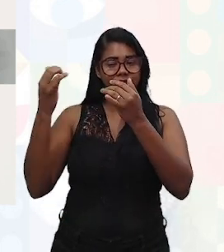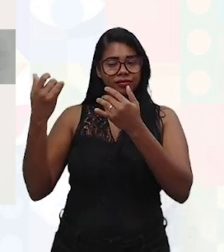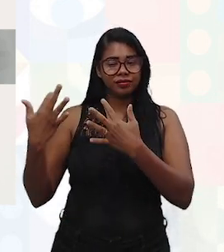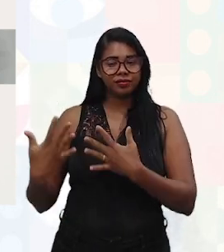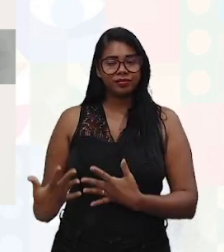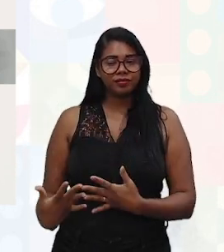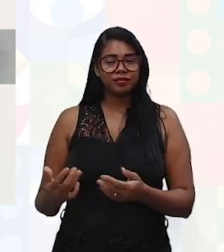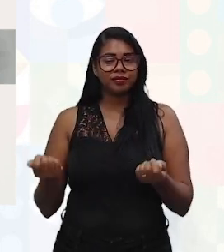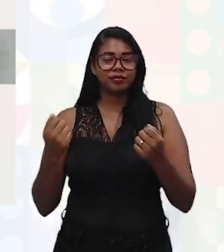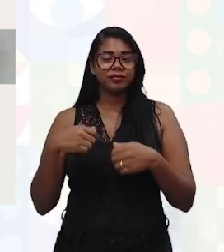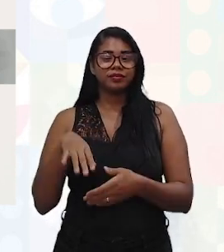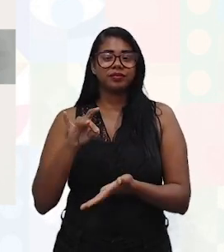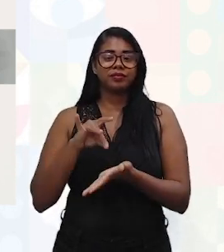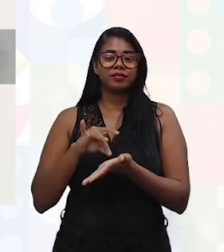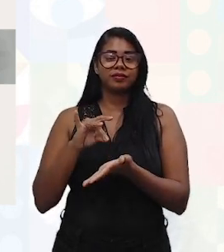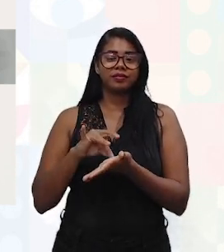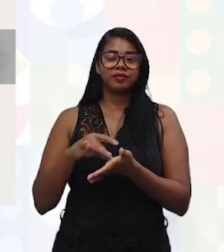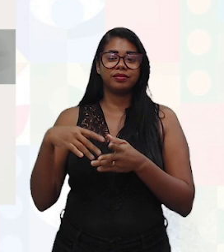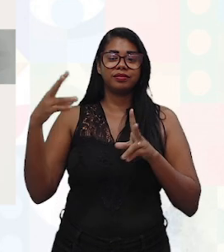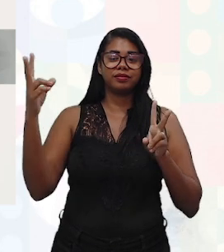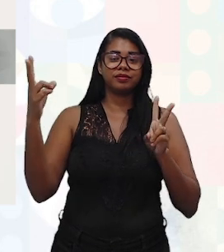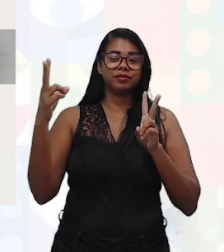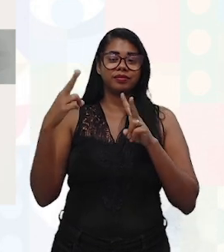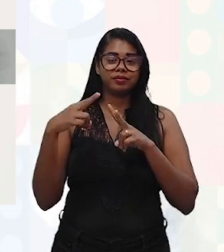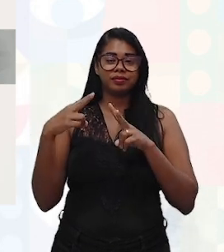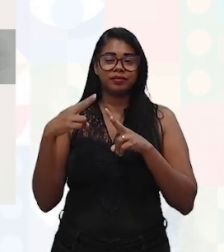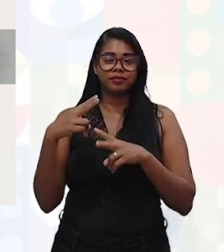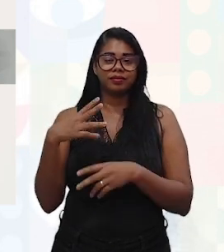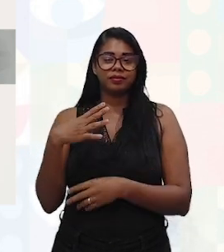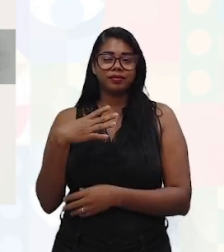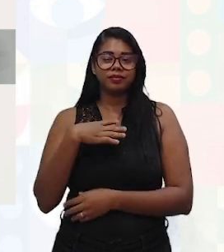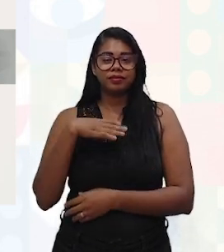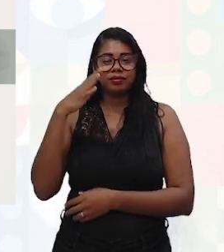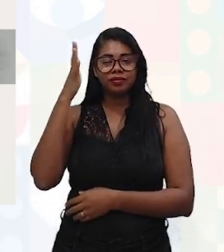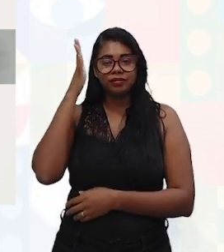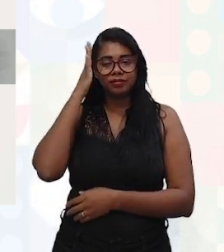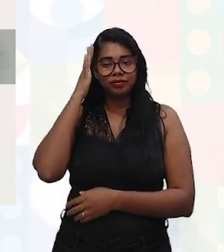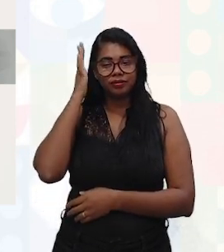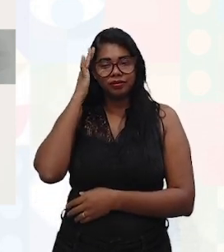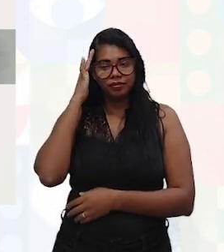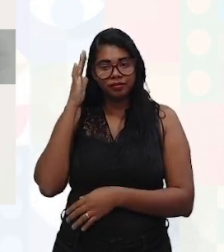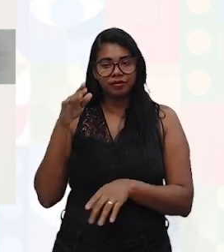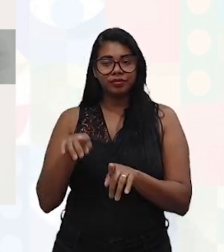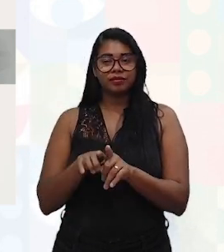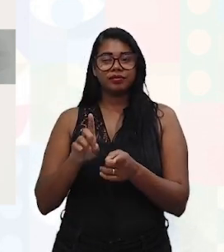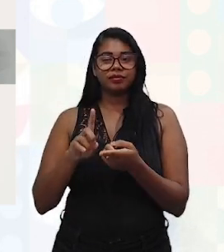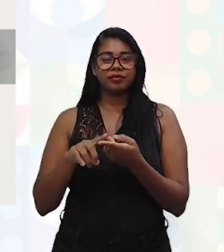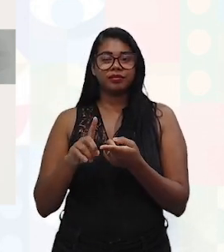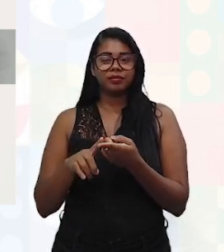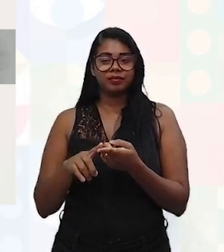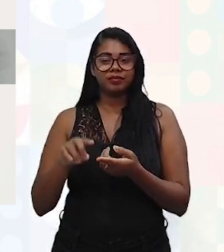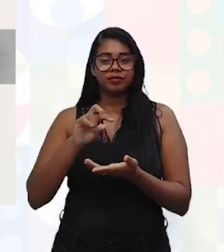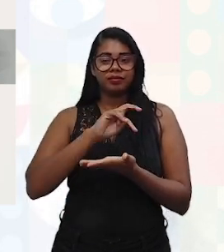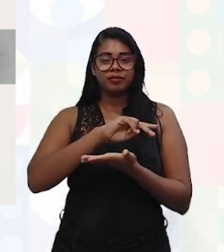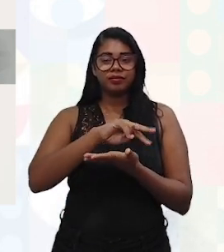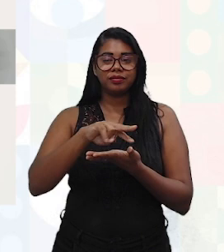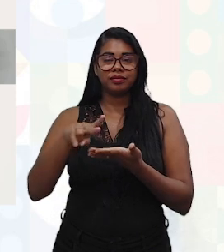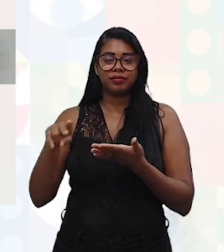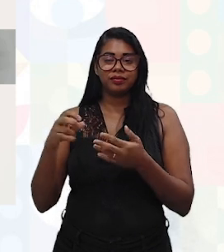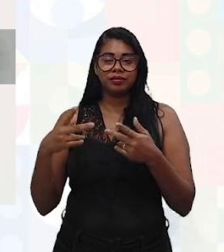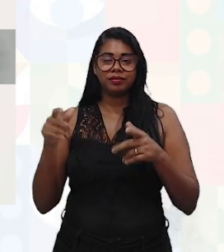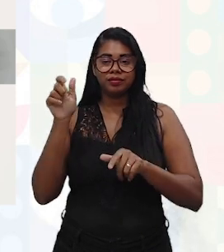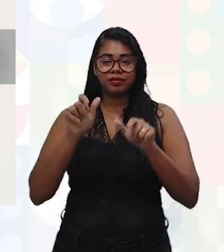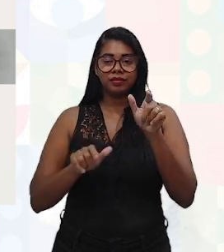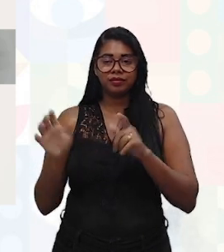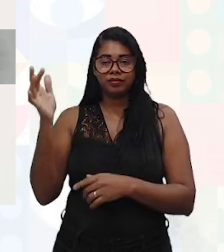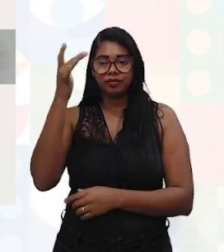gente possa se olhar um pouquinho, se entender um pouquinho, para que a gente possa entrar no universo de outras